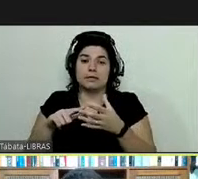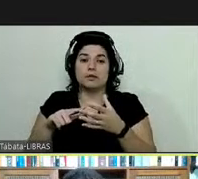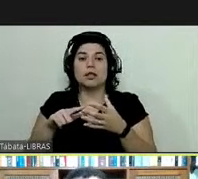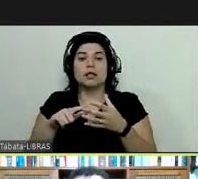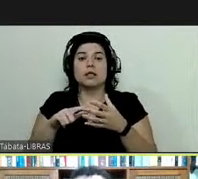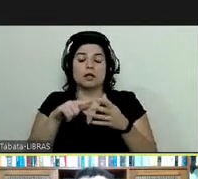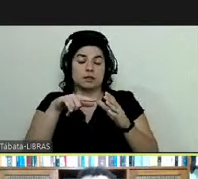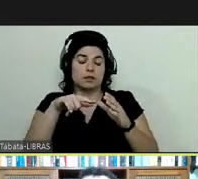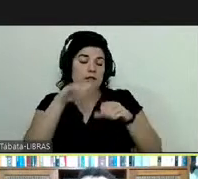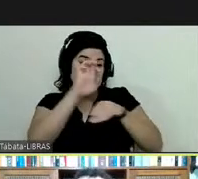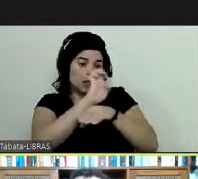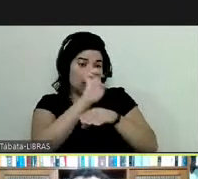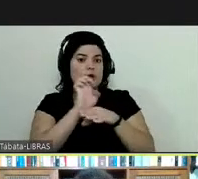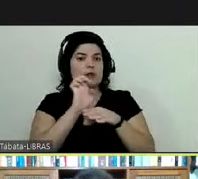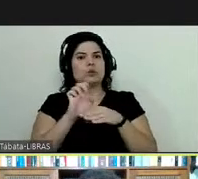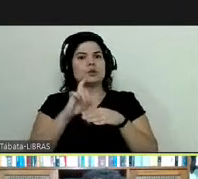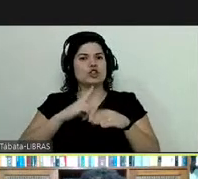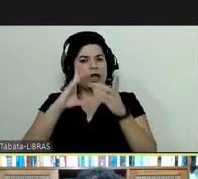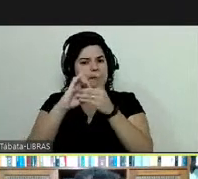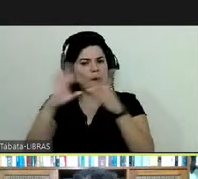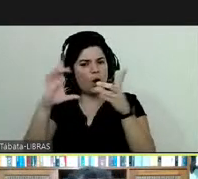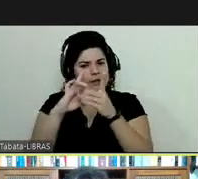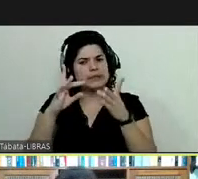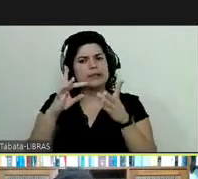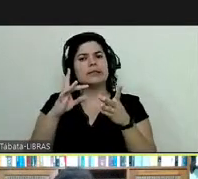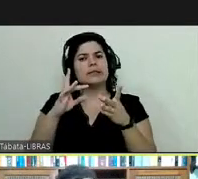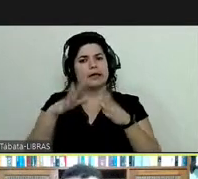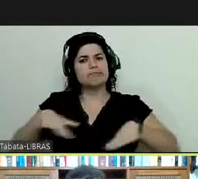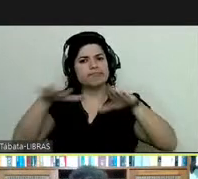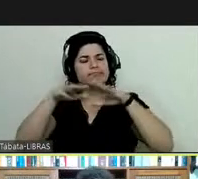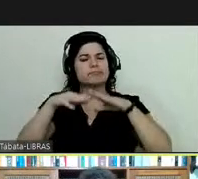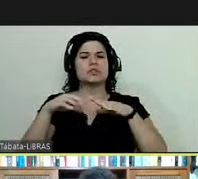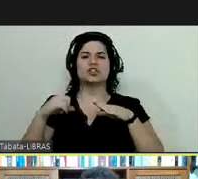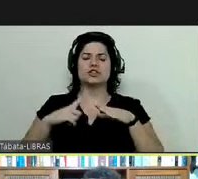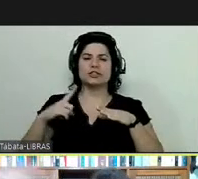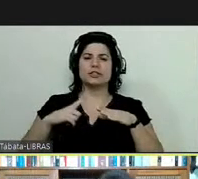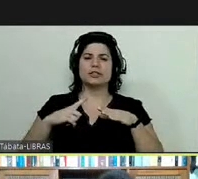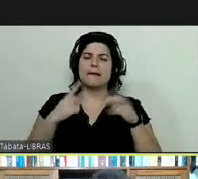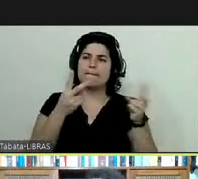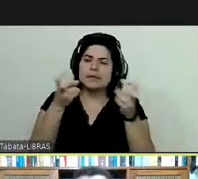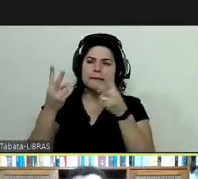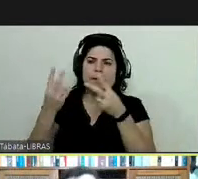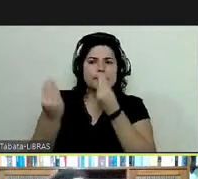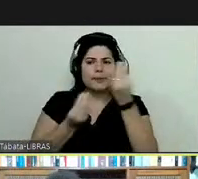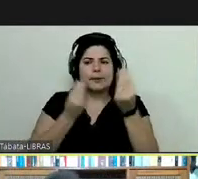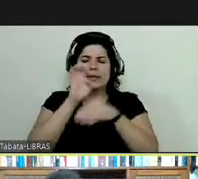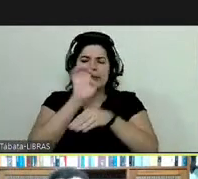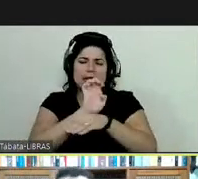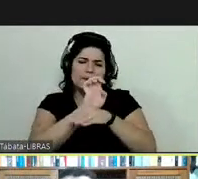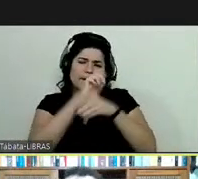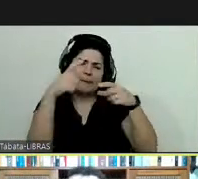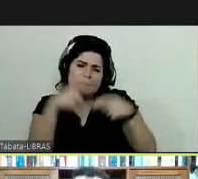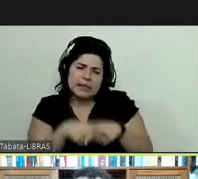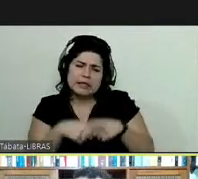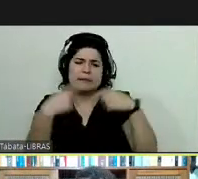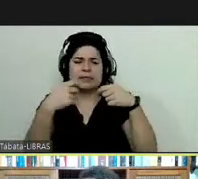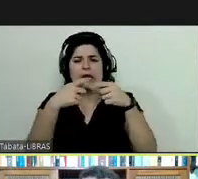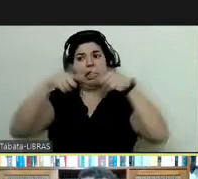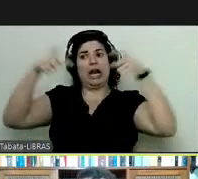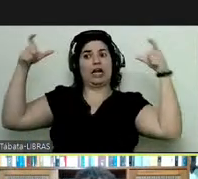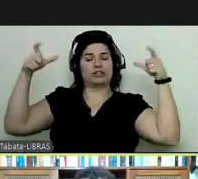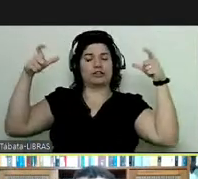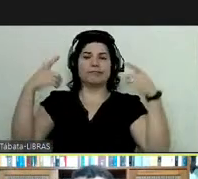né o regime democrático é tivemos depois perspectivas teóricas no sentido de o estado desse pequeno o estado precisa ser grande